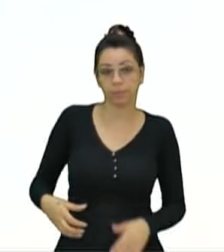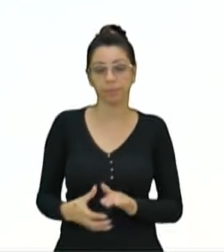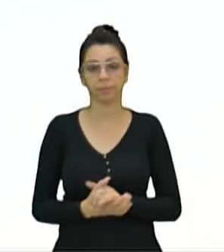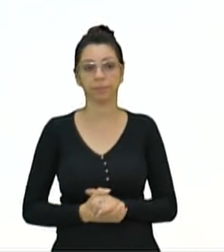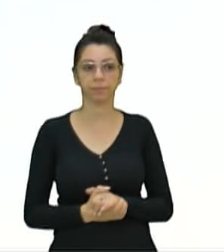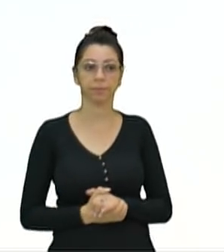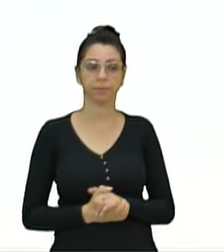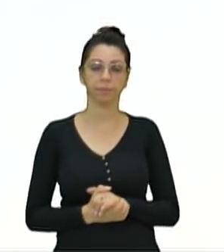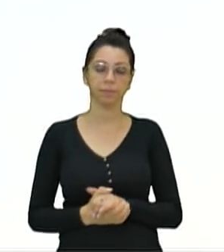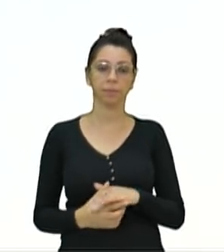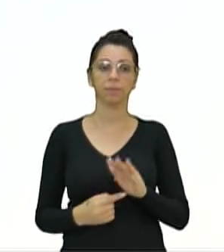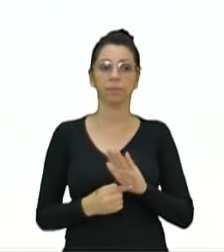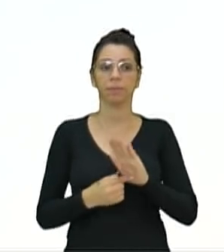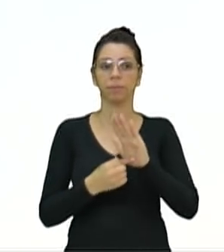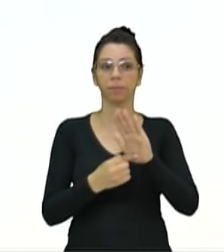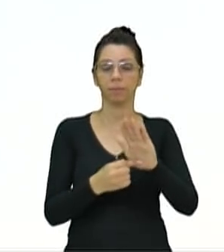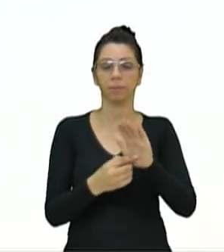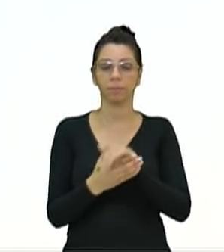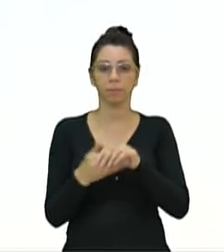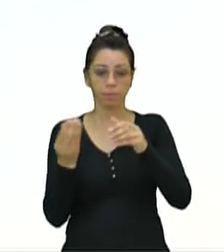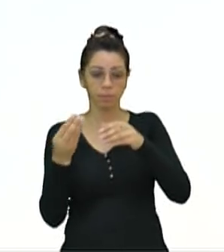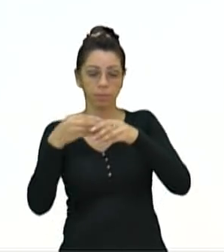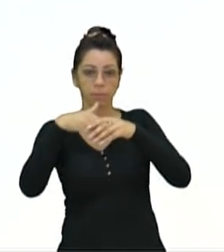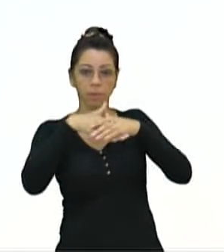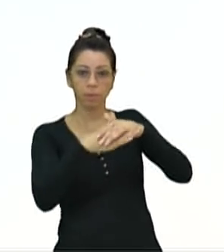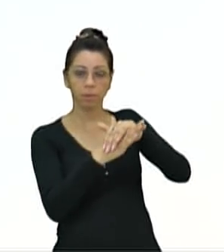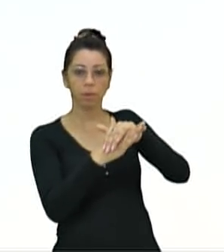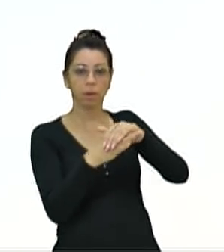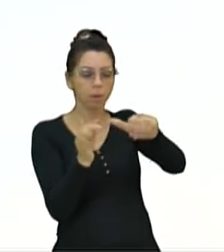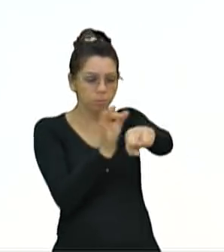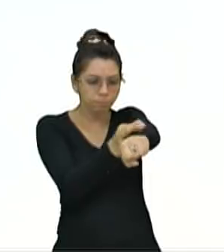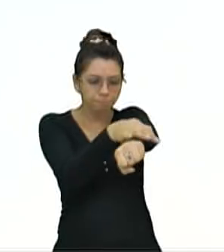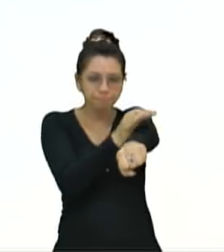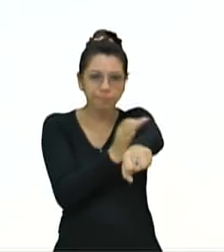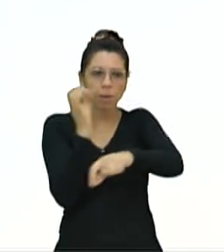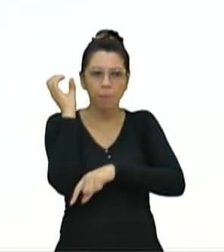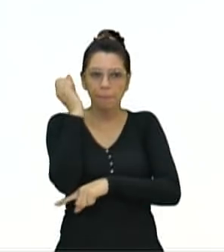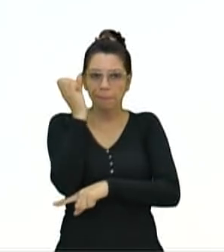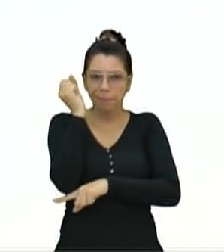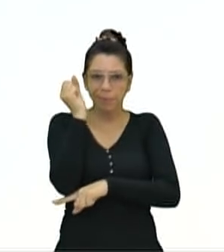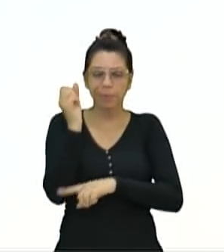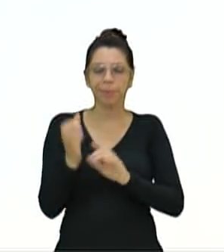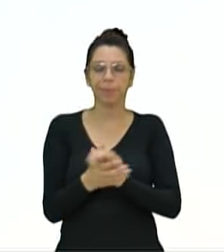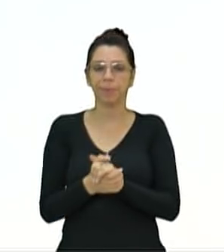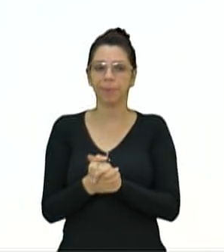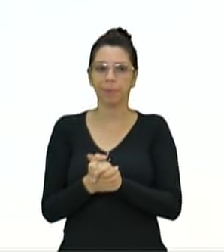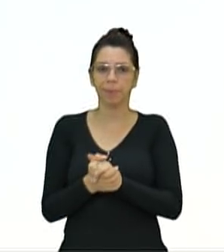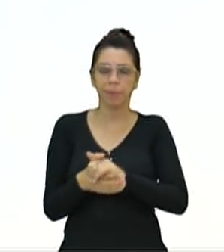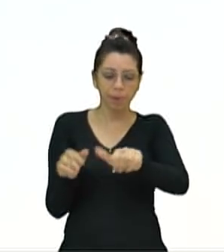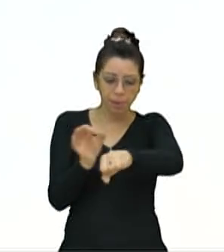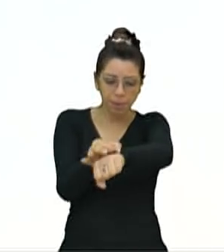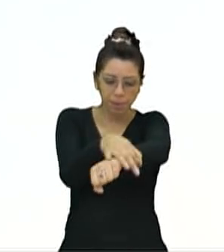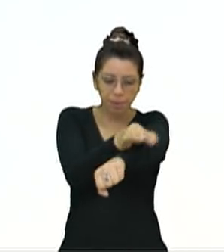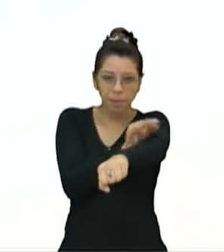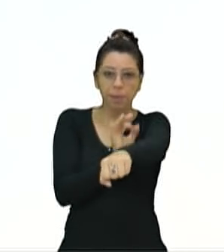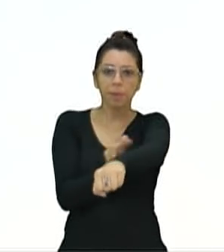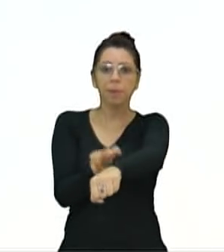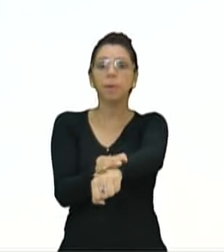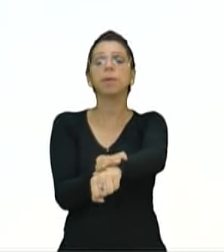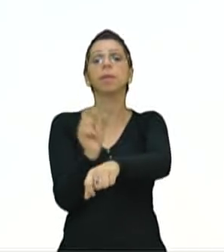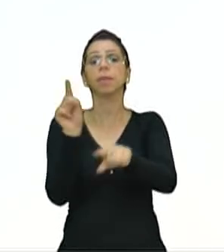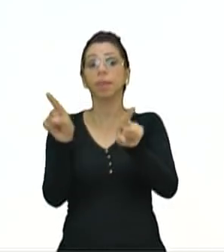só, mostrando então o armazenamento dos glóbulos brancos nessa região, os glóbulos vermelhos também,